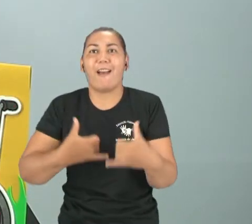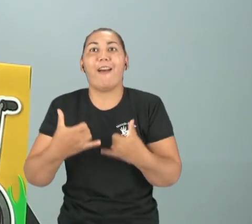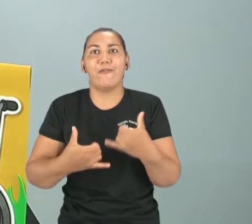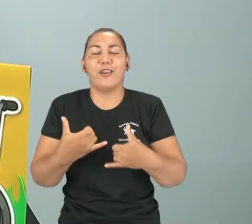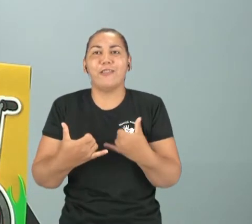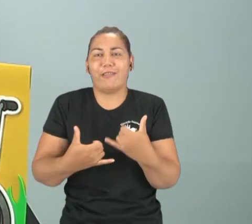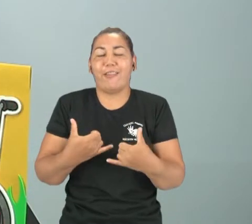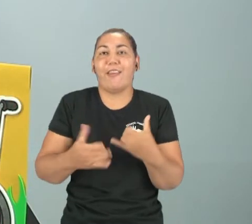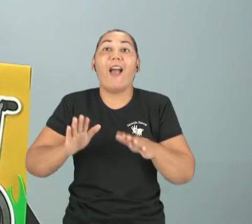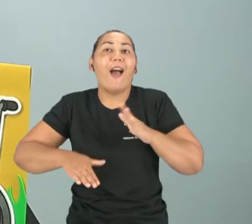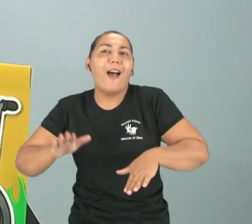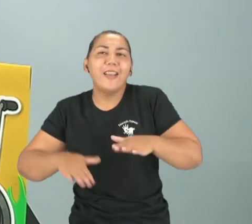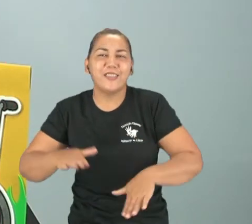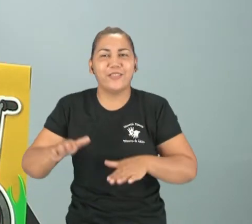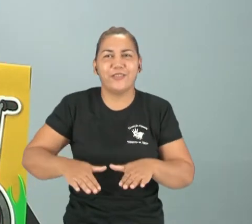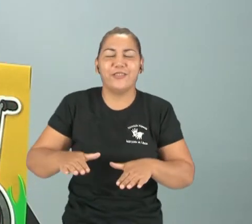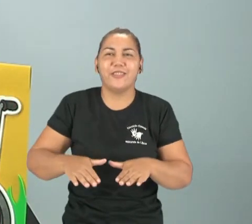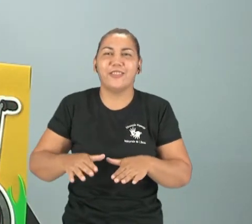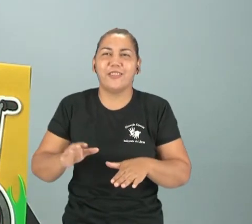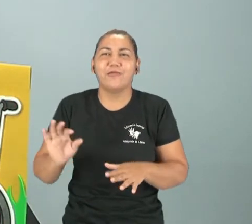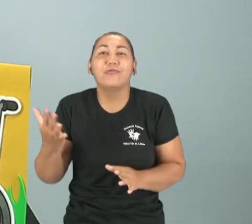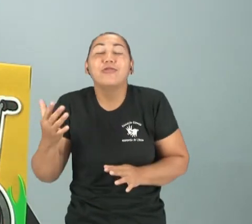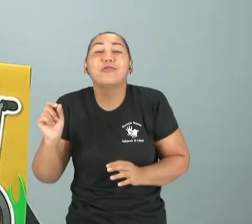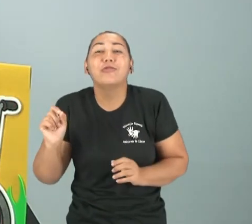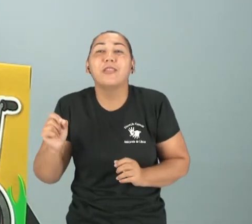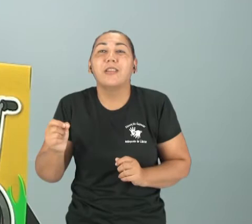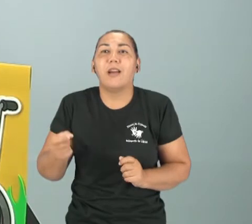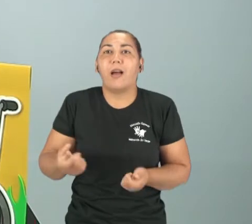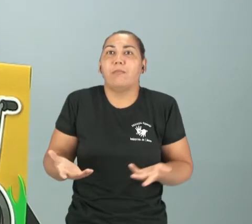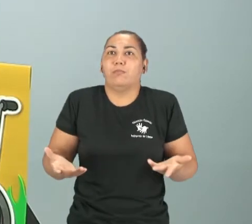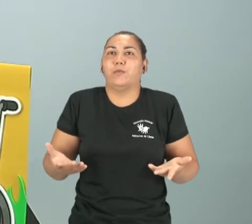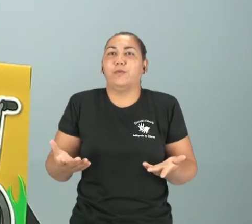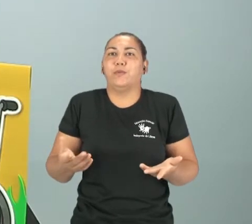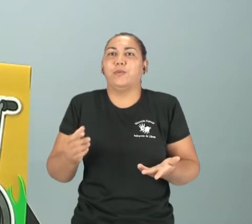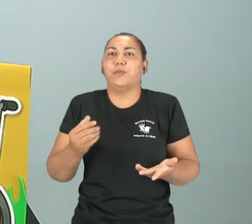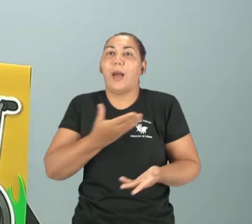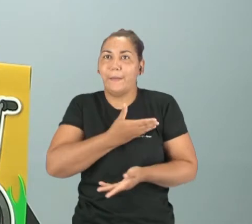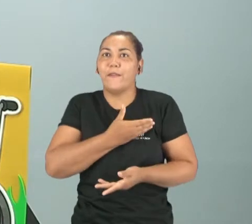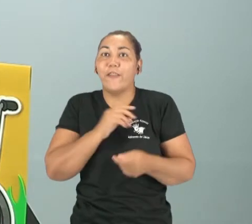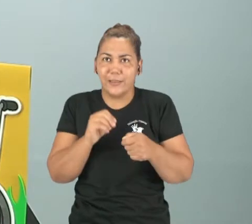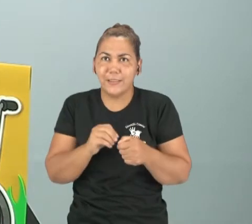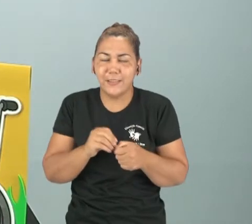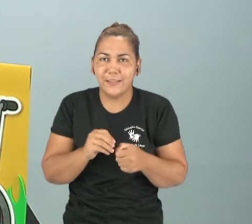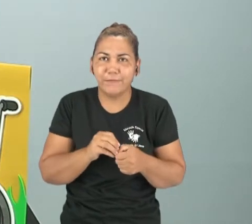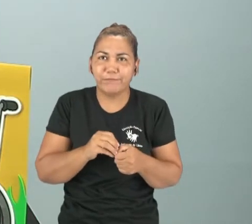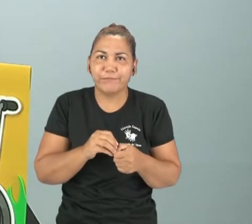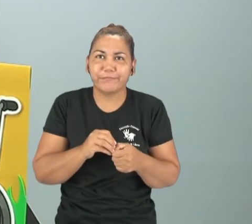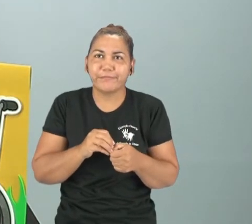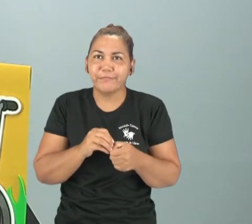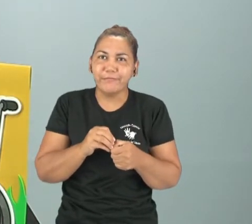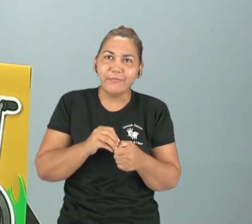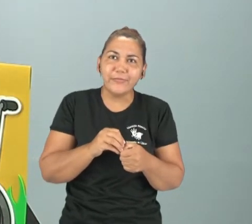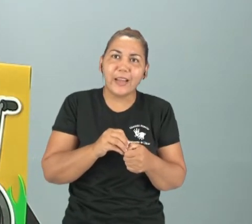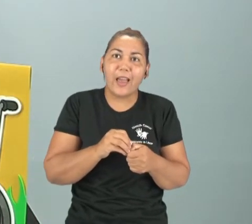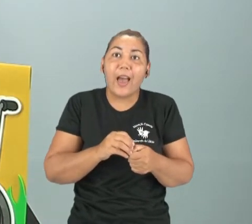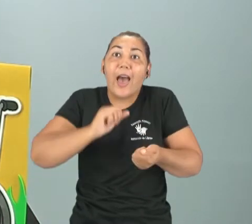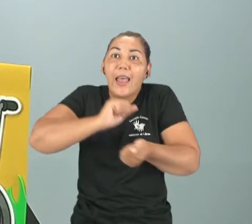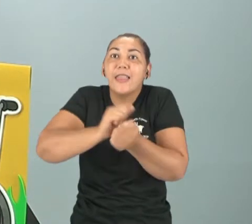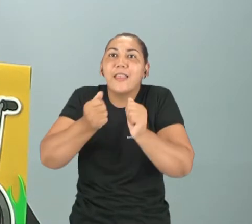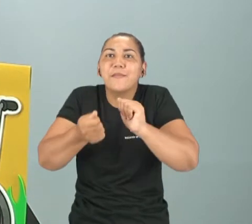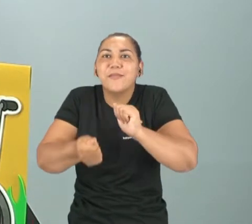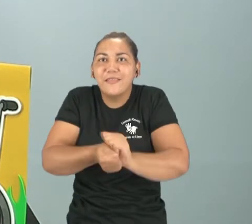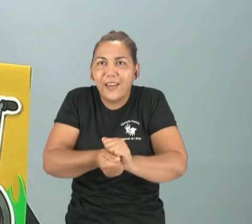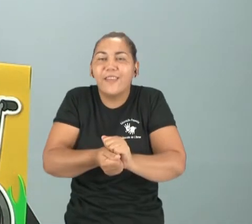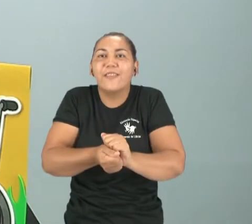ele, não dava para ele, sabe o que eles faziam? Os coleguinhas e do outro bairro também, eles